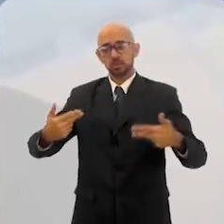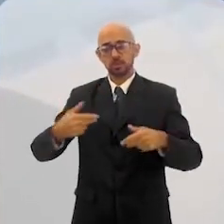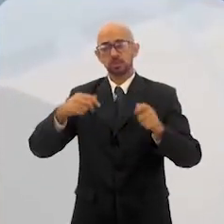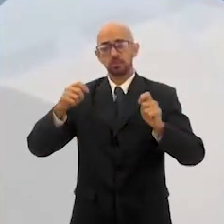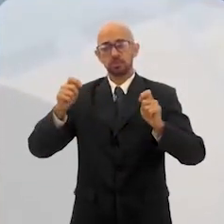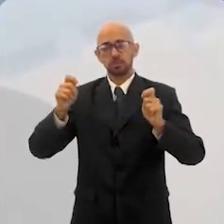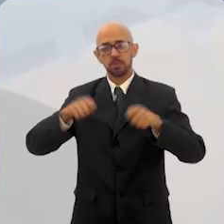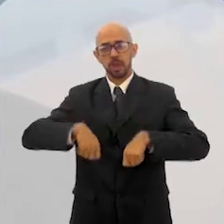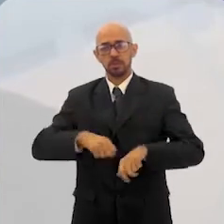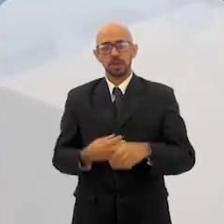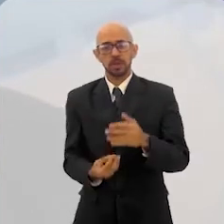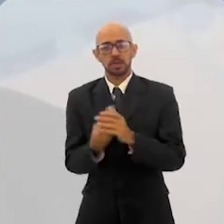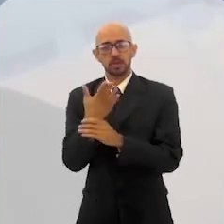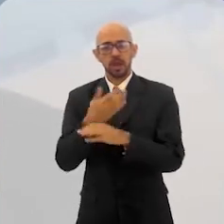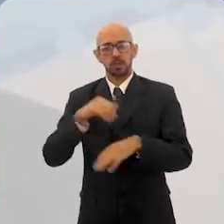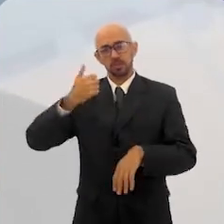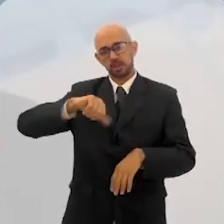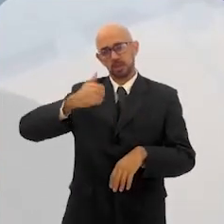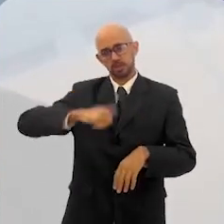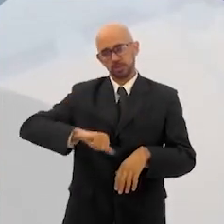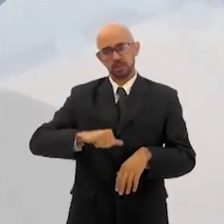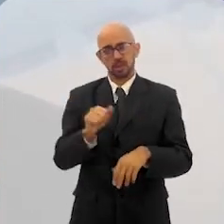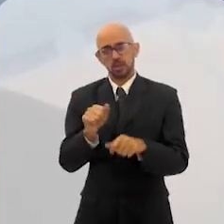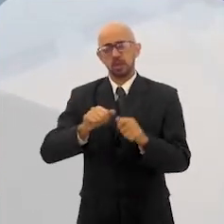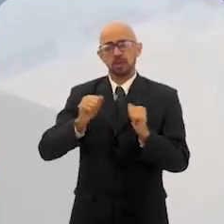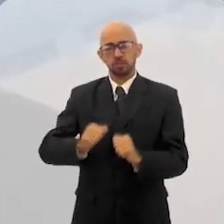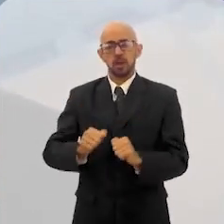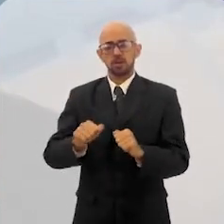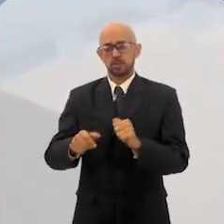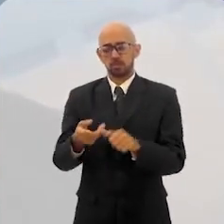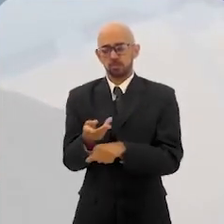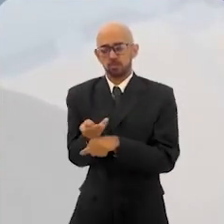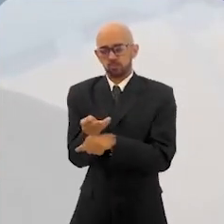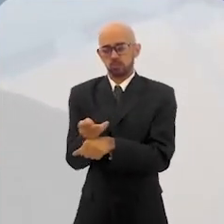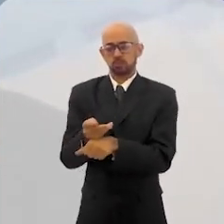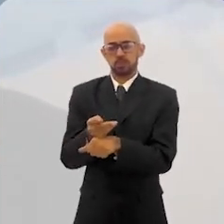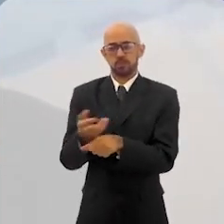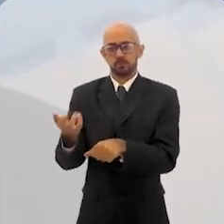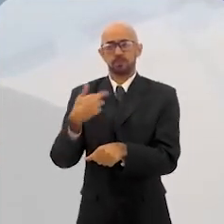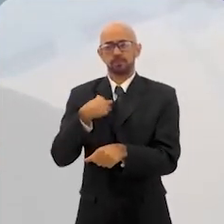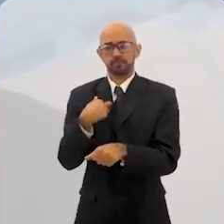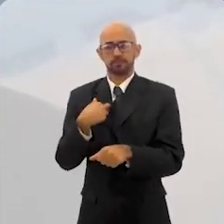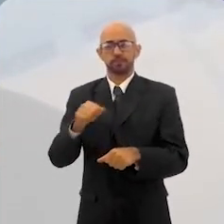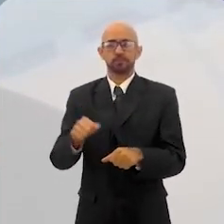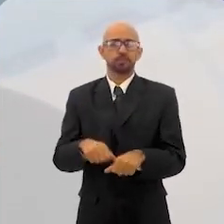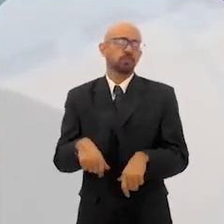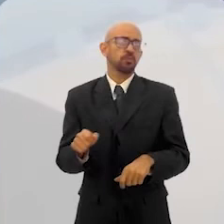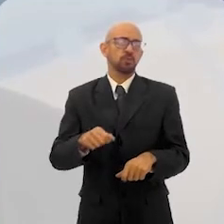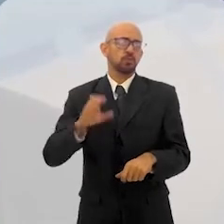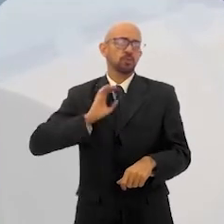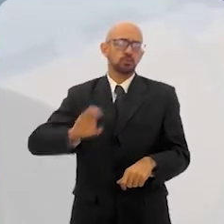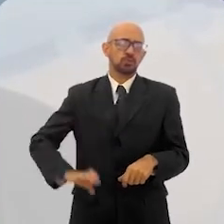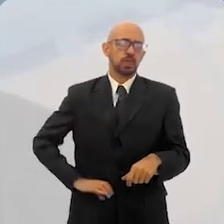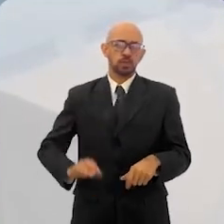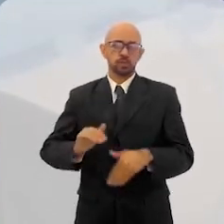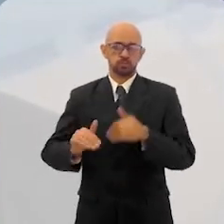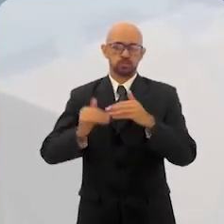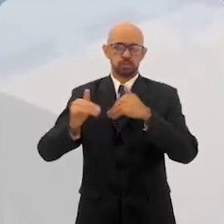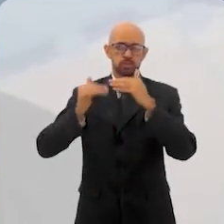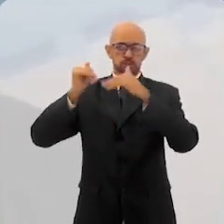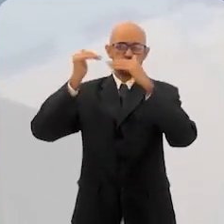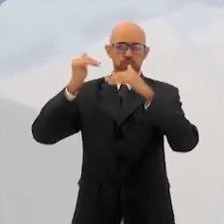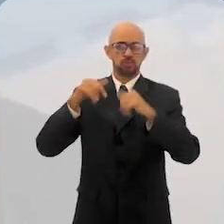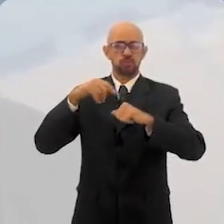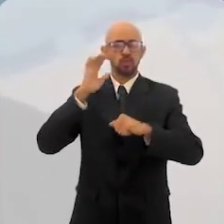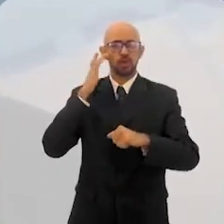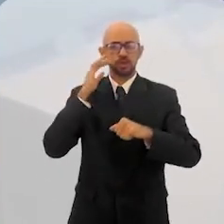gerar avaliação, que possa gerar análise, que possa buscar respostas, né, num cidadão que está em formação.